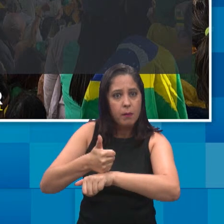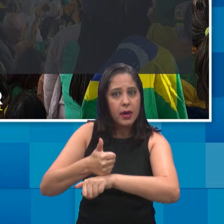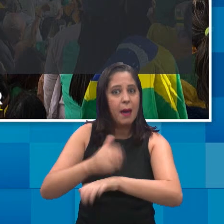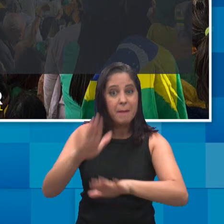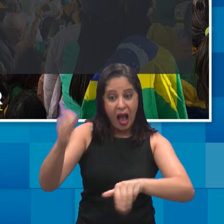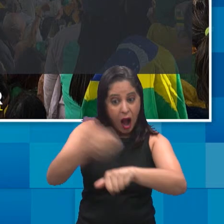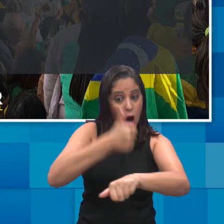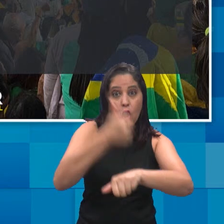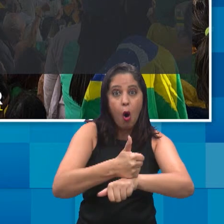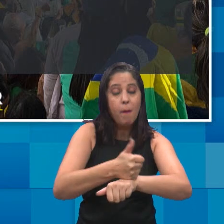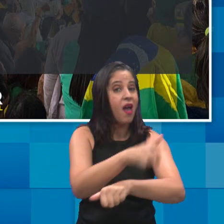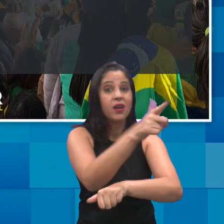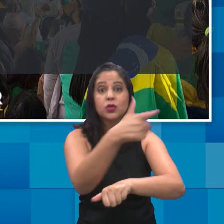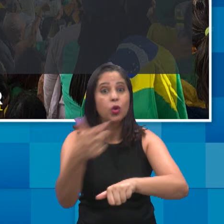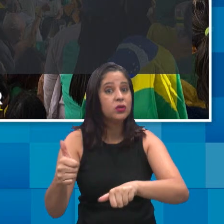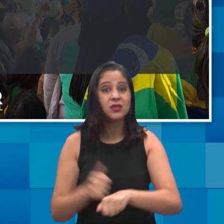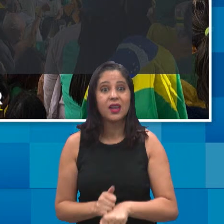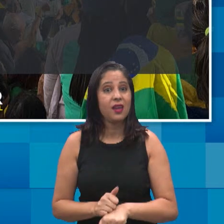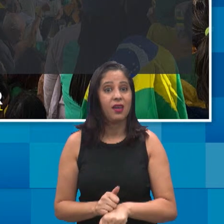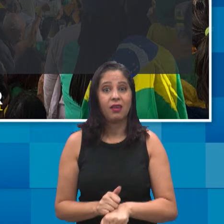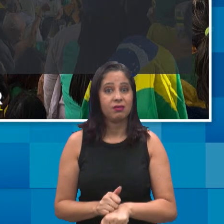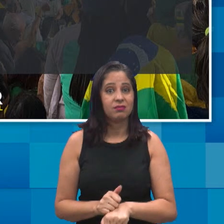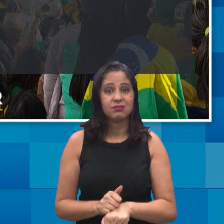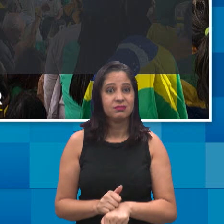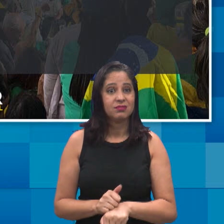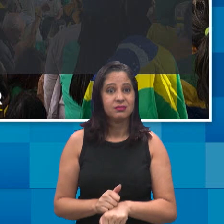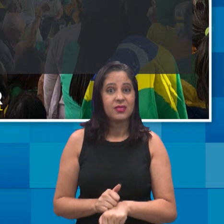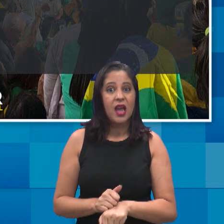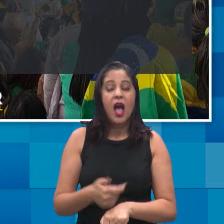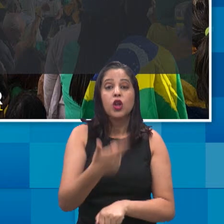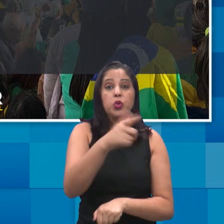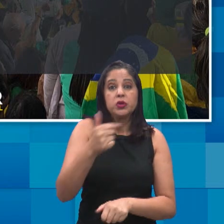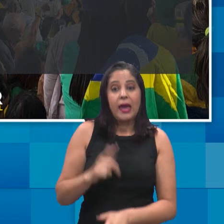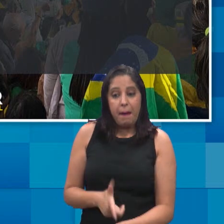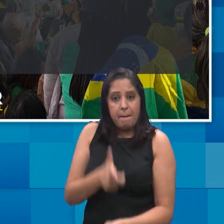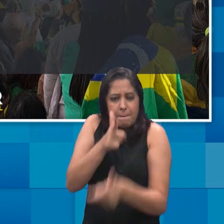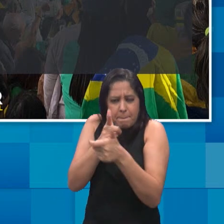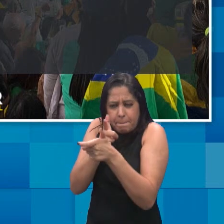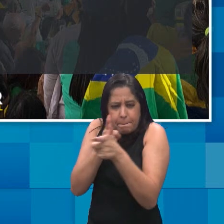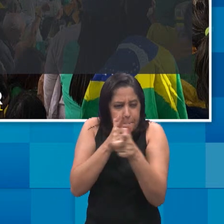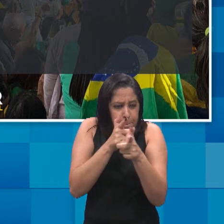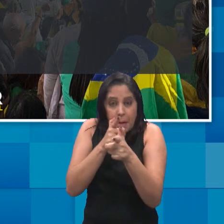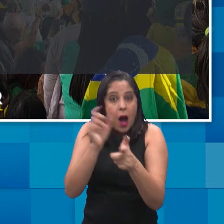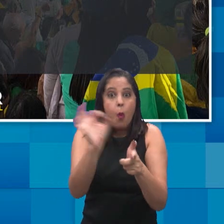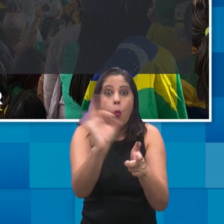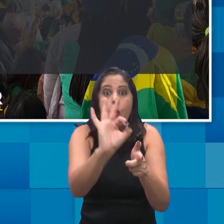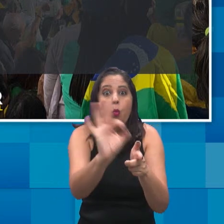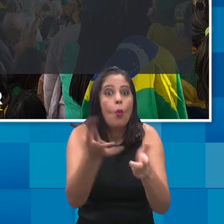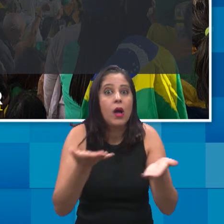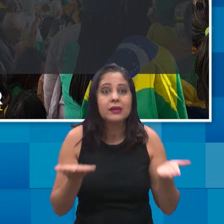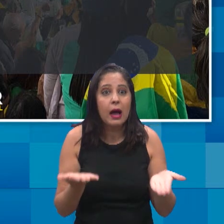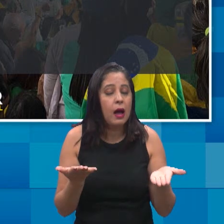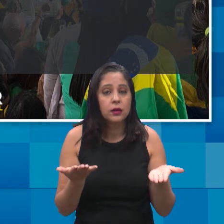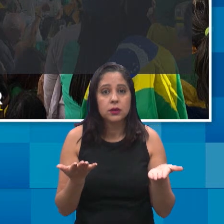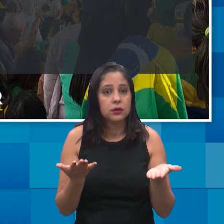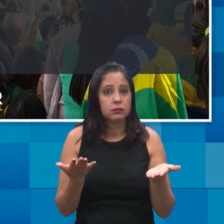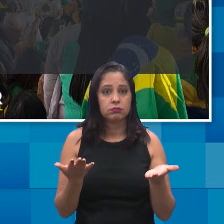golpe, não teve uma pessoa armada, não teve pessoas